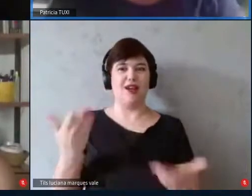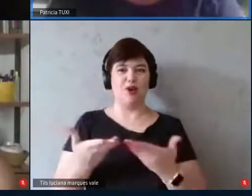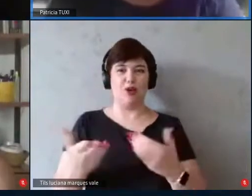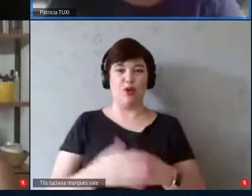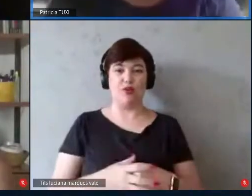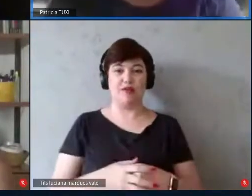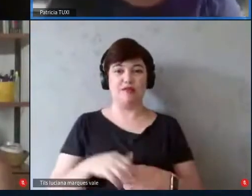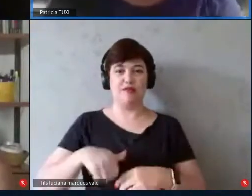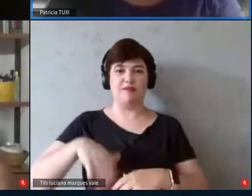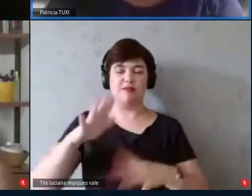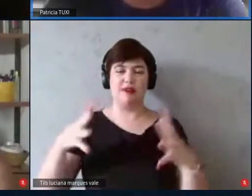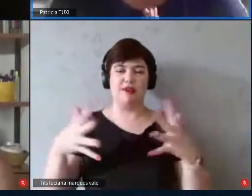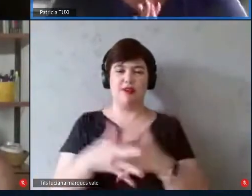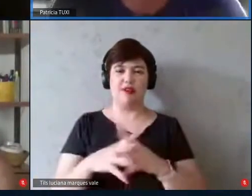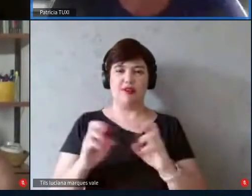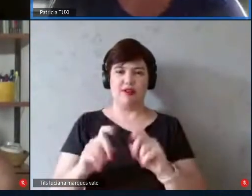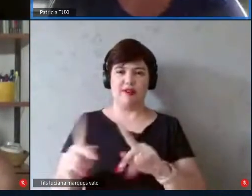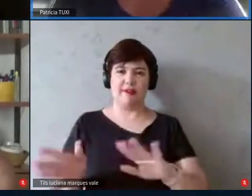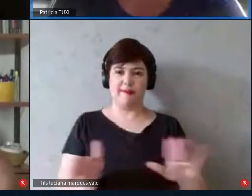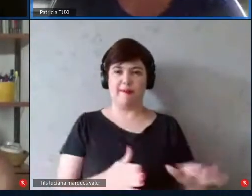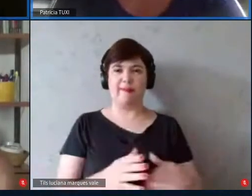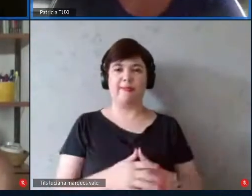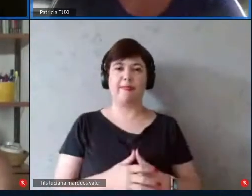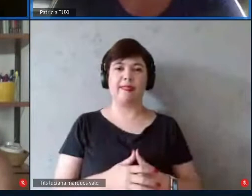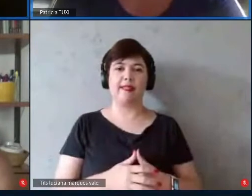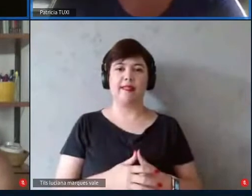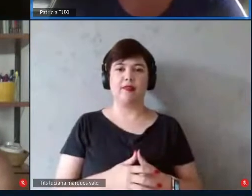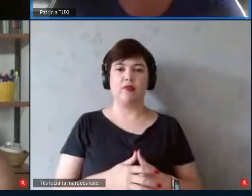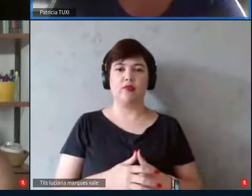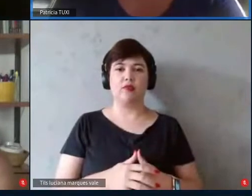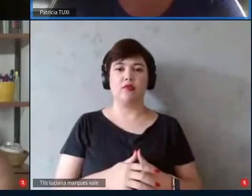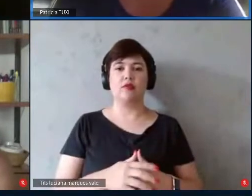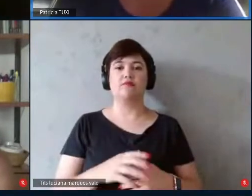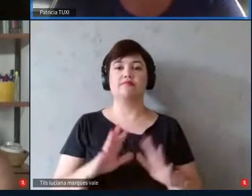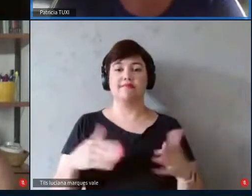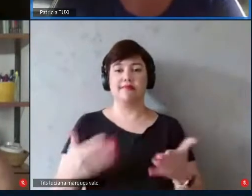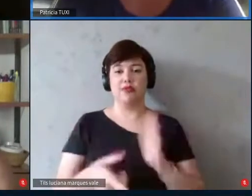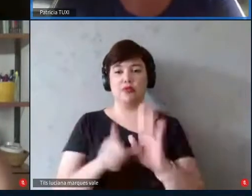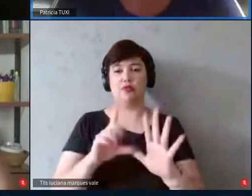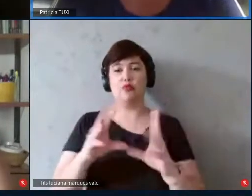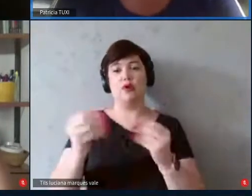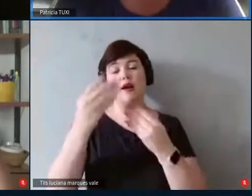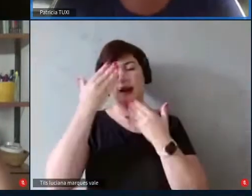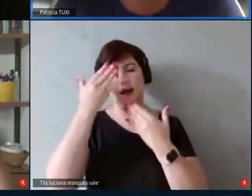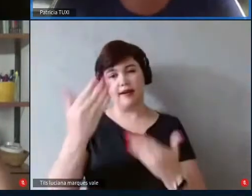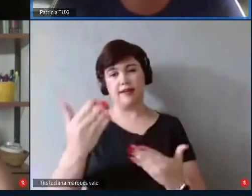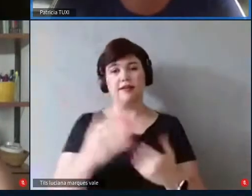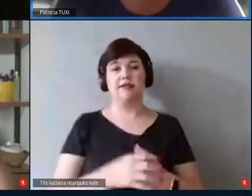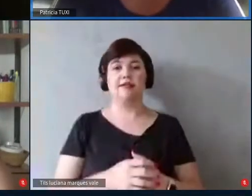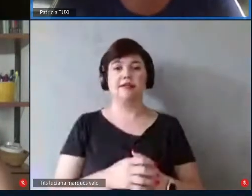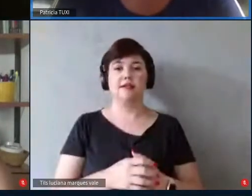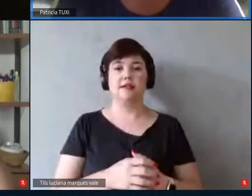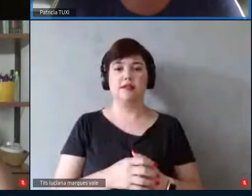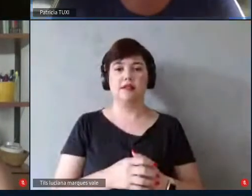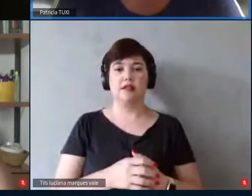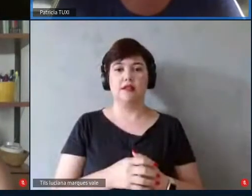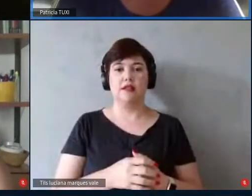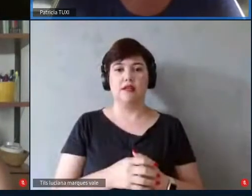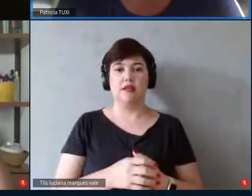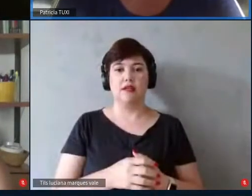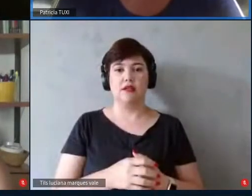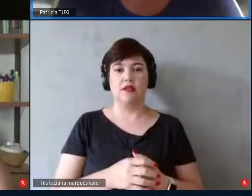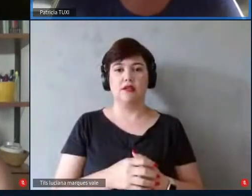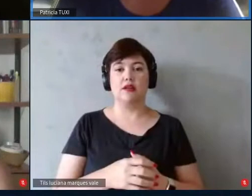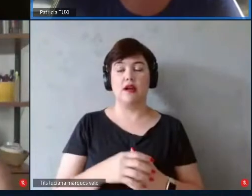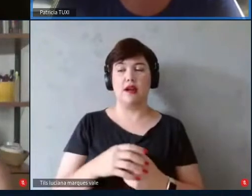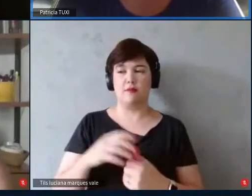Isso é mais complicado. Bom, então, antes de tudo, eu quero muito agradecer, né, a